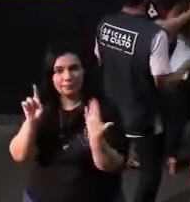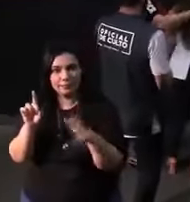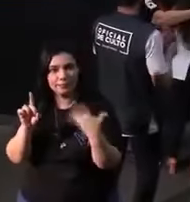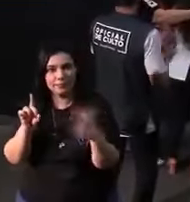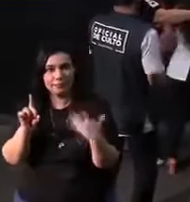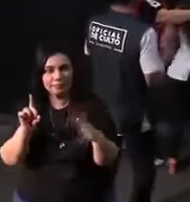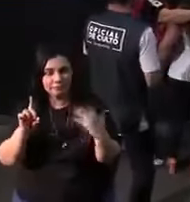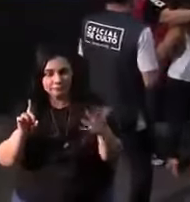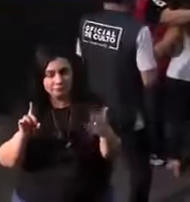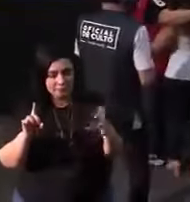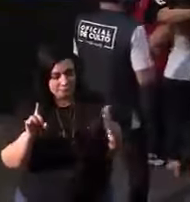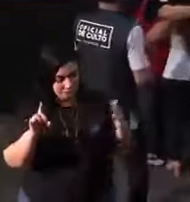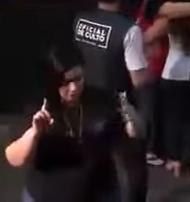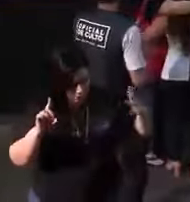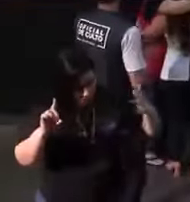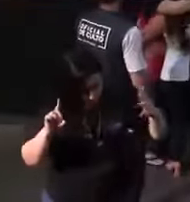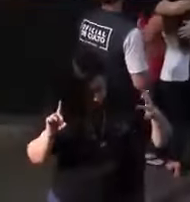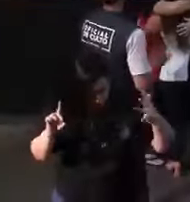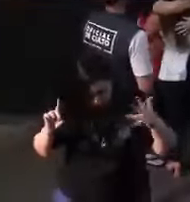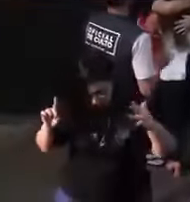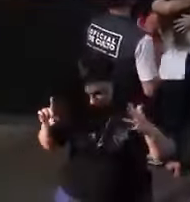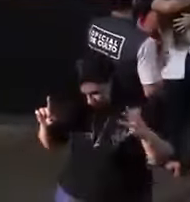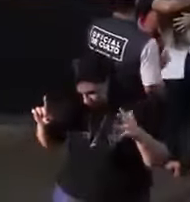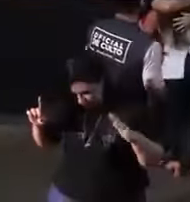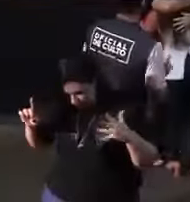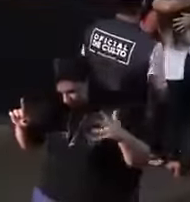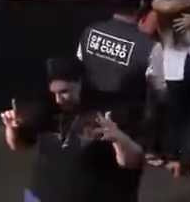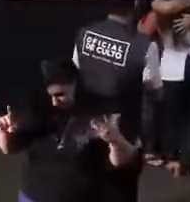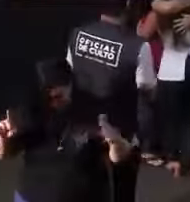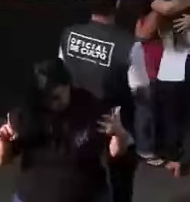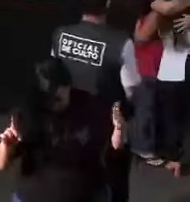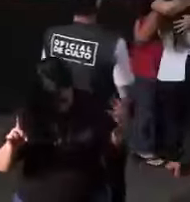Amém, amém. Glória a Deus.